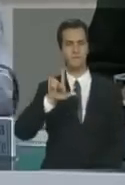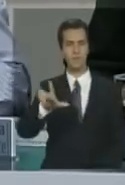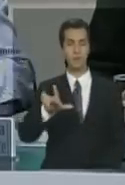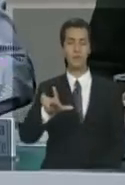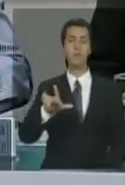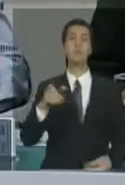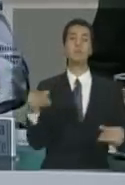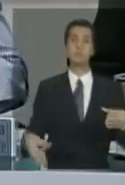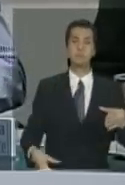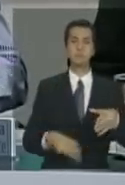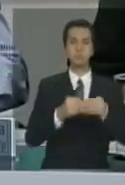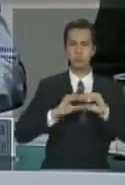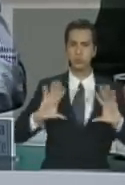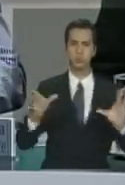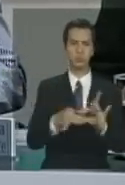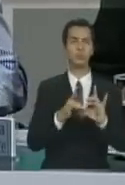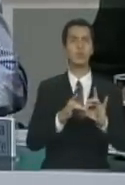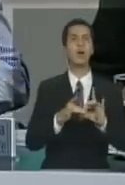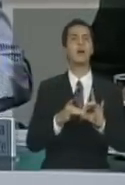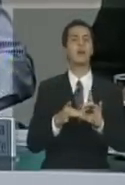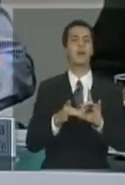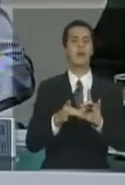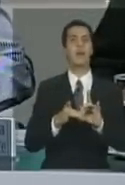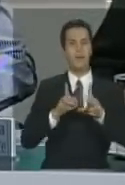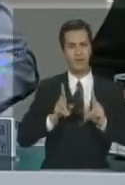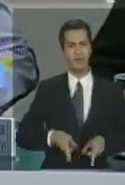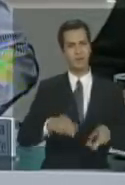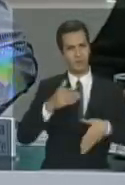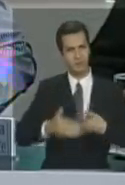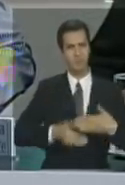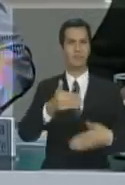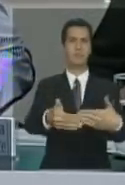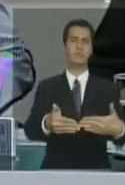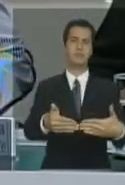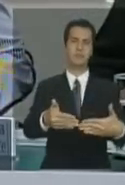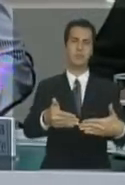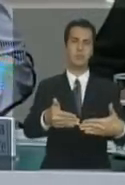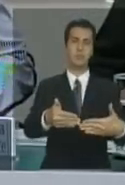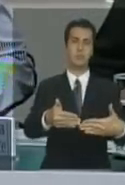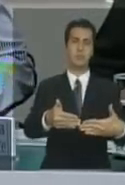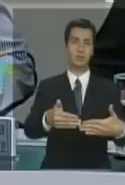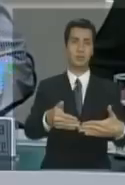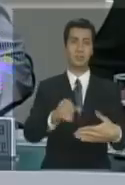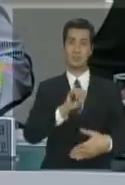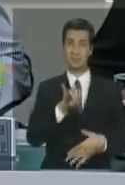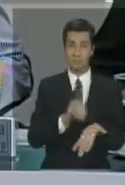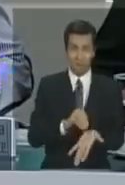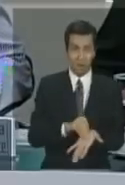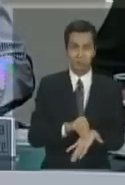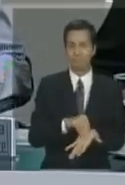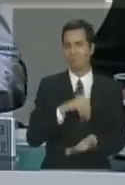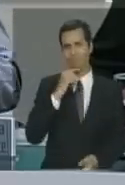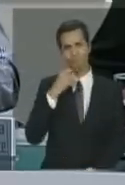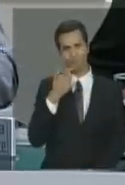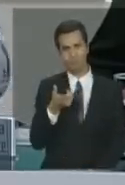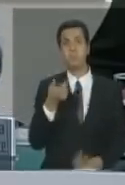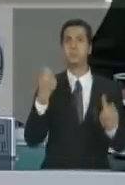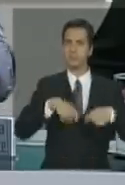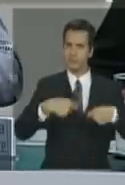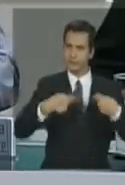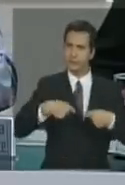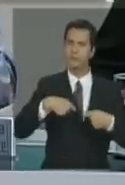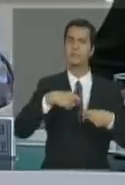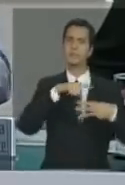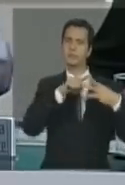da ação, é impossível a gente avançar numa agenda mais robusta de desenvolvimento sustentável. E esse é o caminho que nós estamos buscando na interlocução no